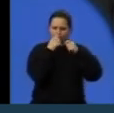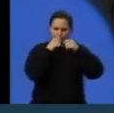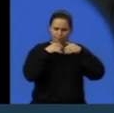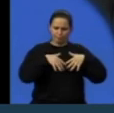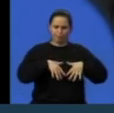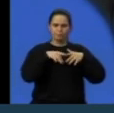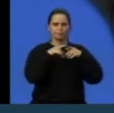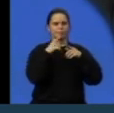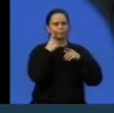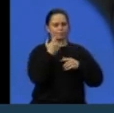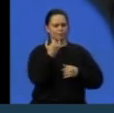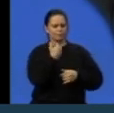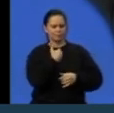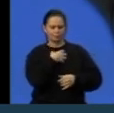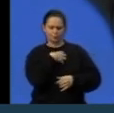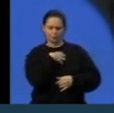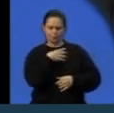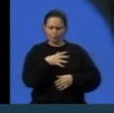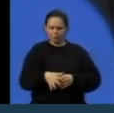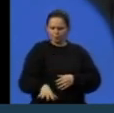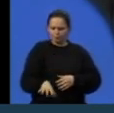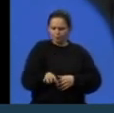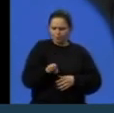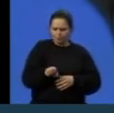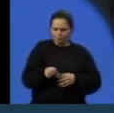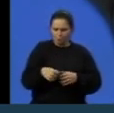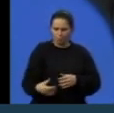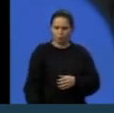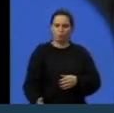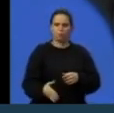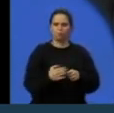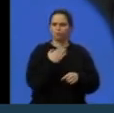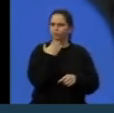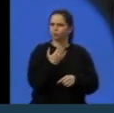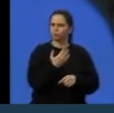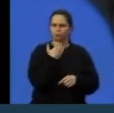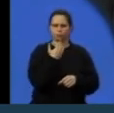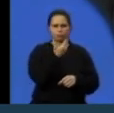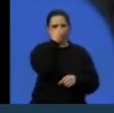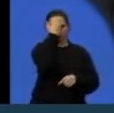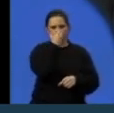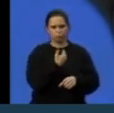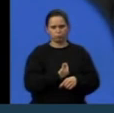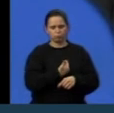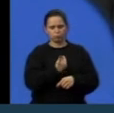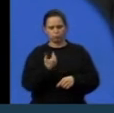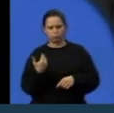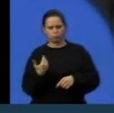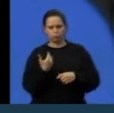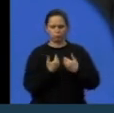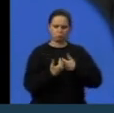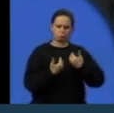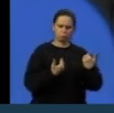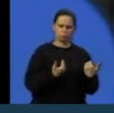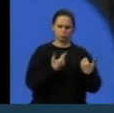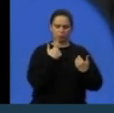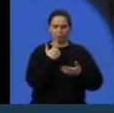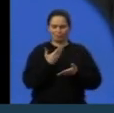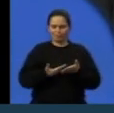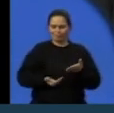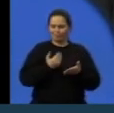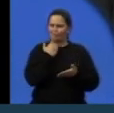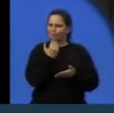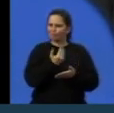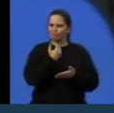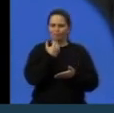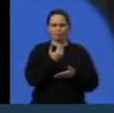como alteração motora, quando de um lado do outro do corpo a pessoa perde a capacidade